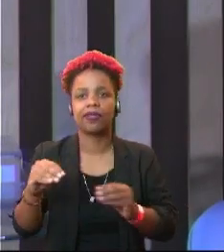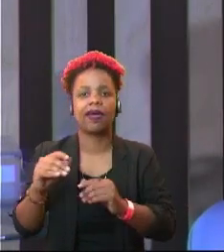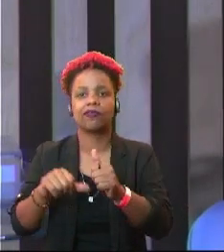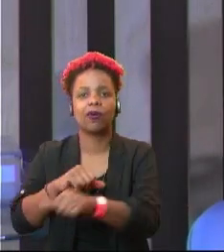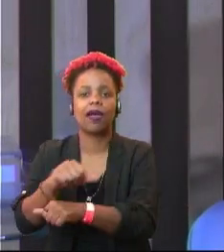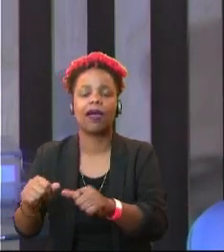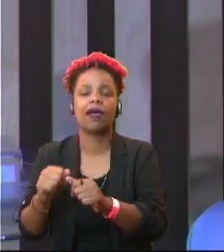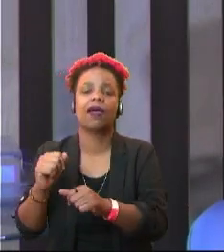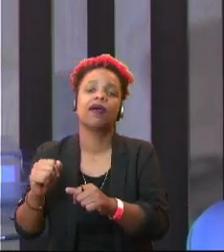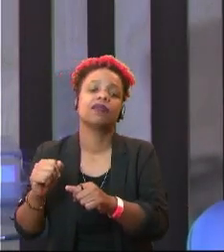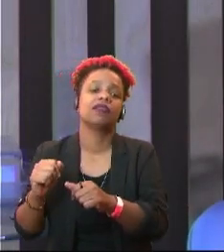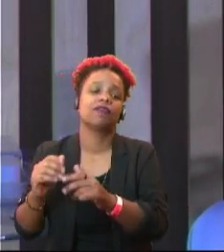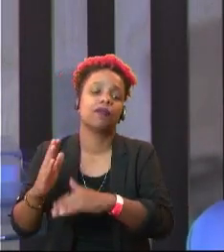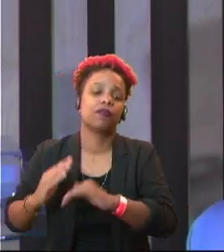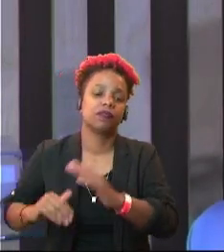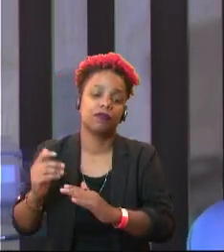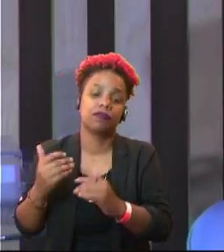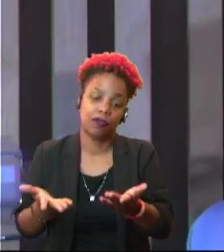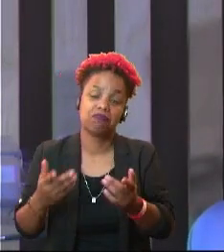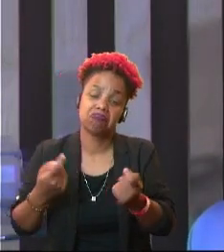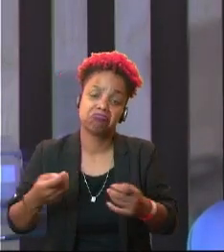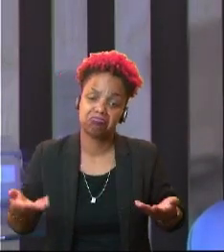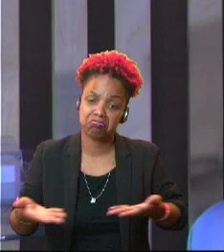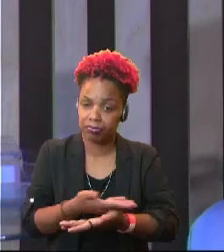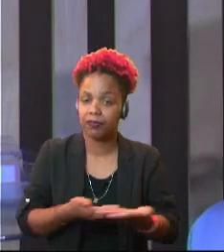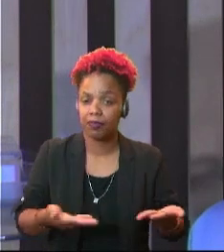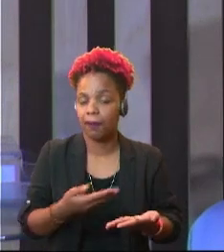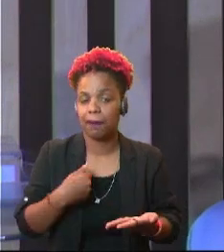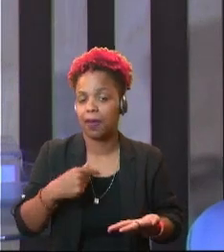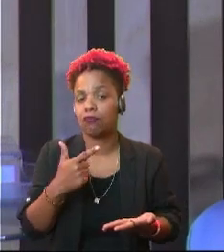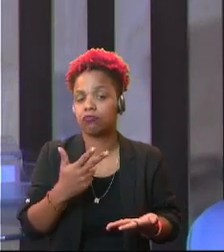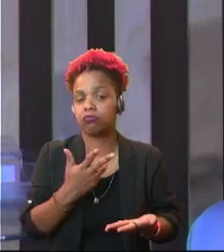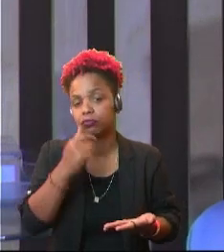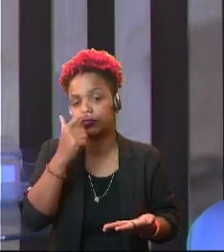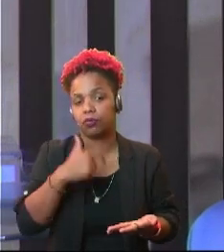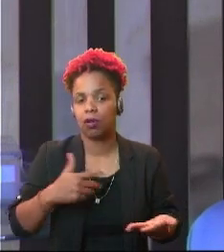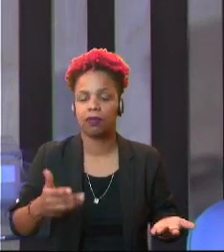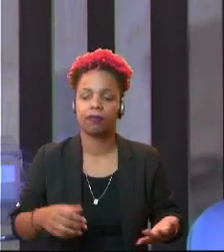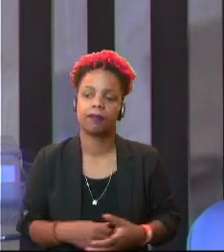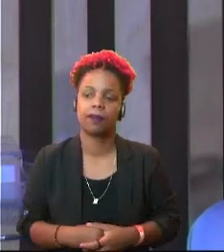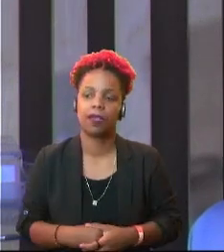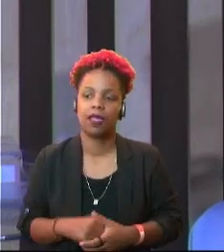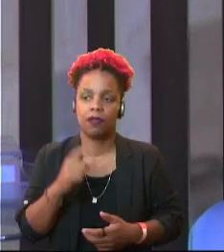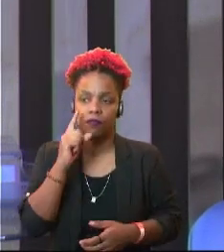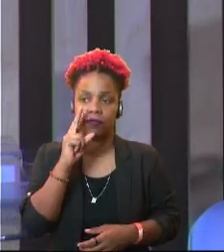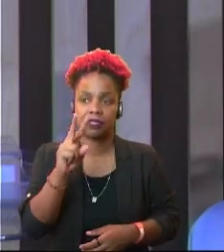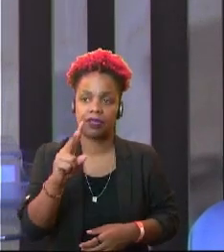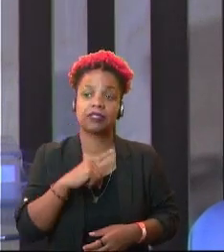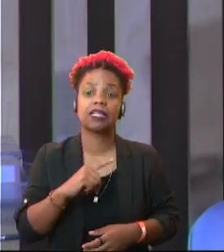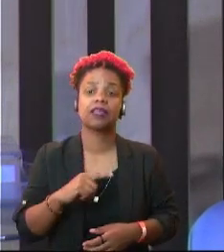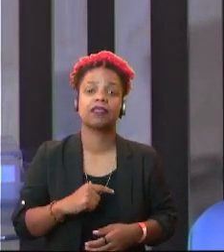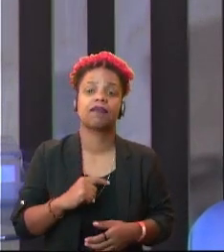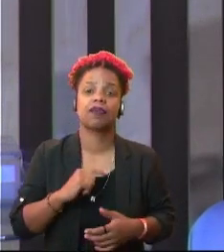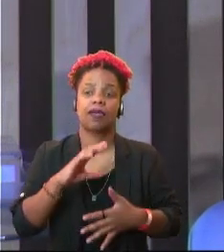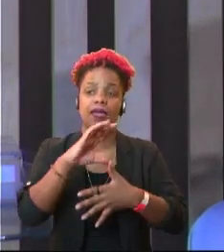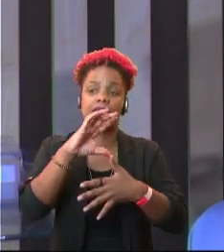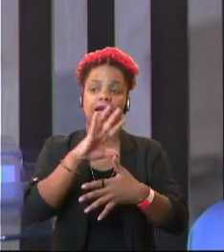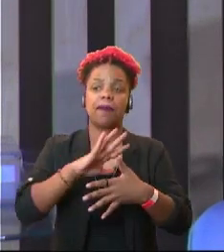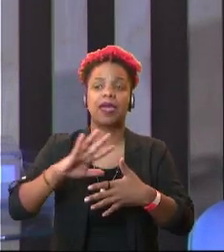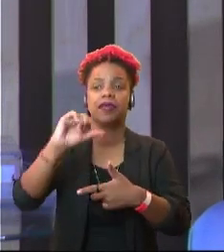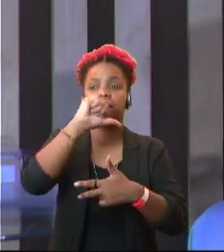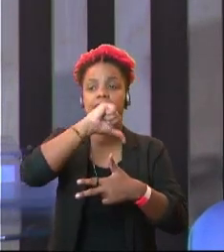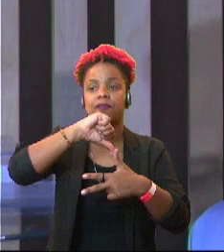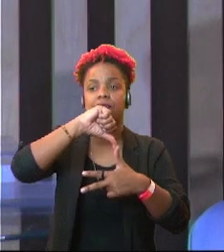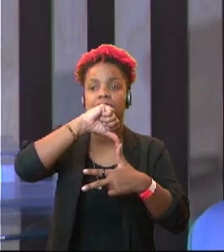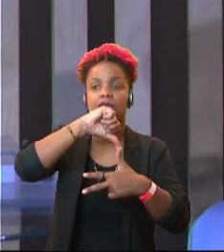minha palavra é diplomacia, né? E aí eu só queria apontar um pouquinho para aquele mapa ali, para você, pedir para vocês olharem a América Latina.